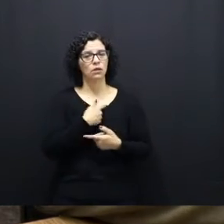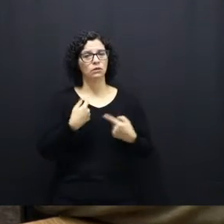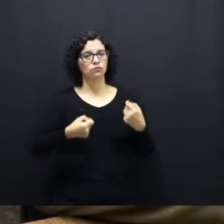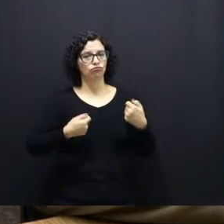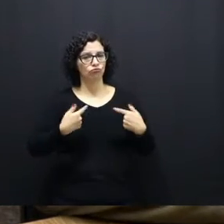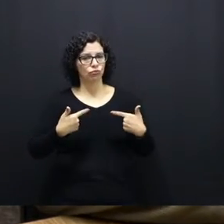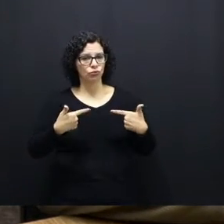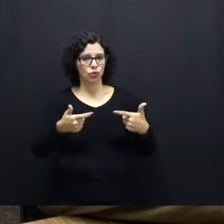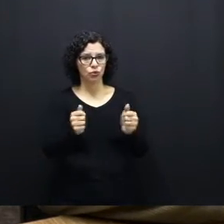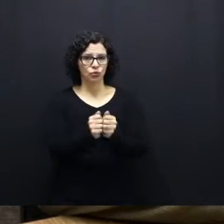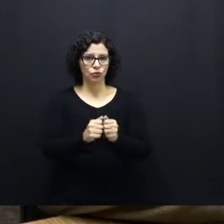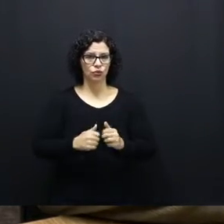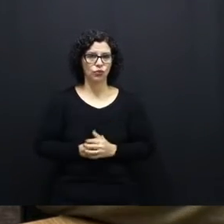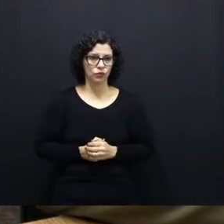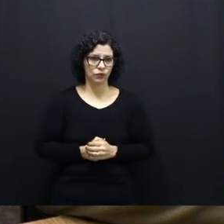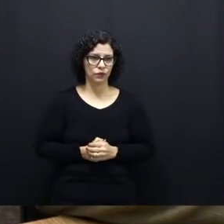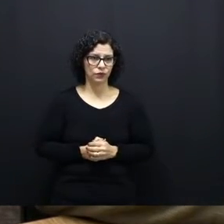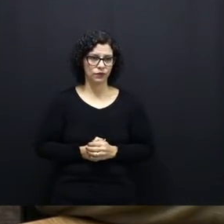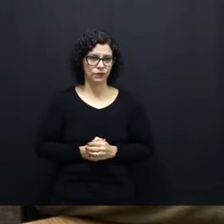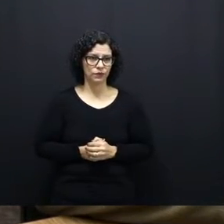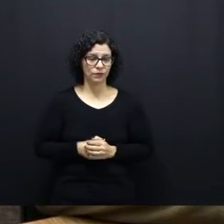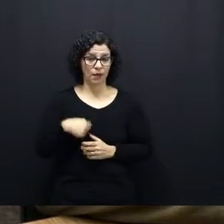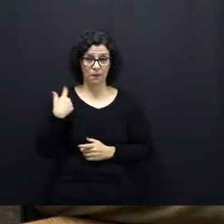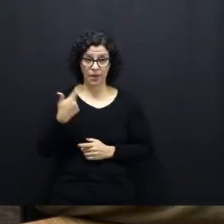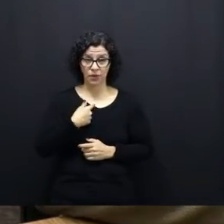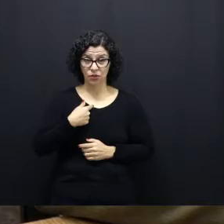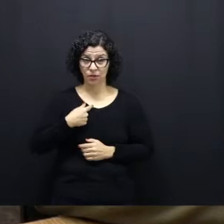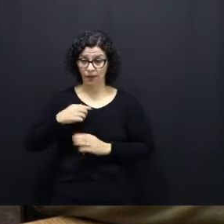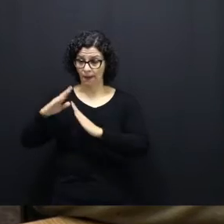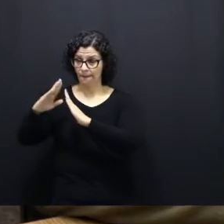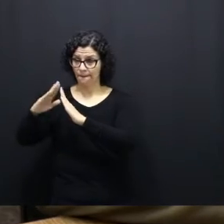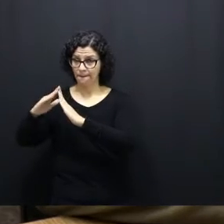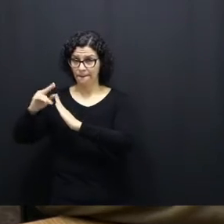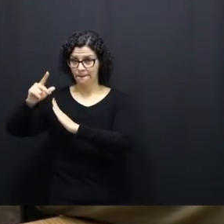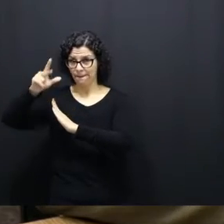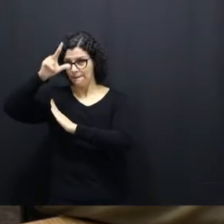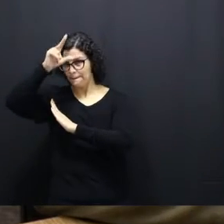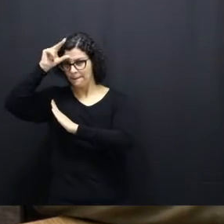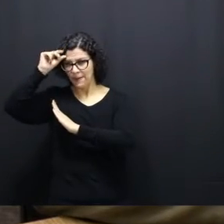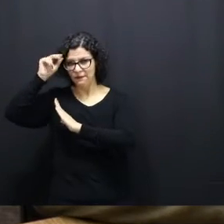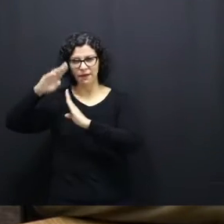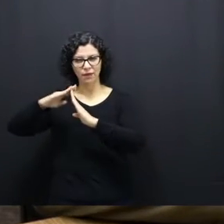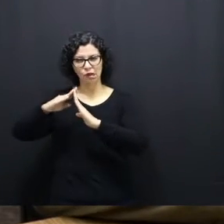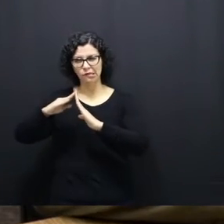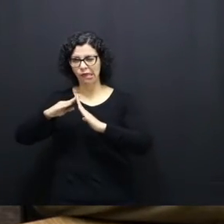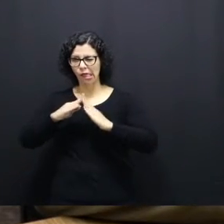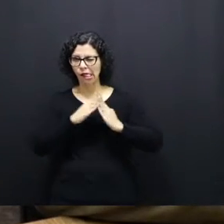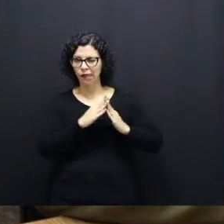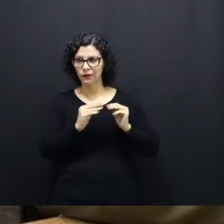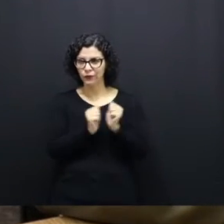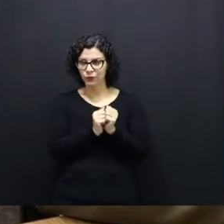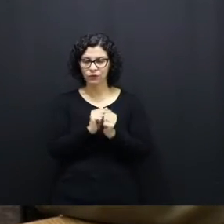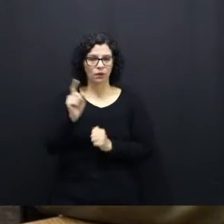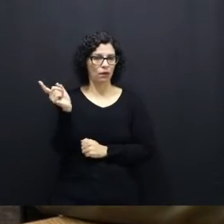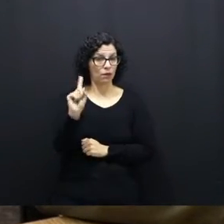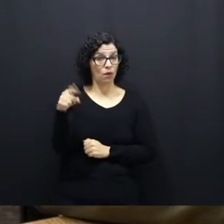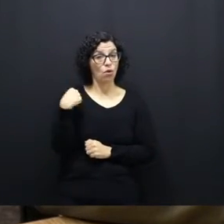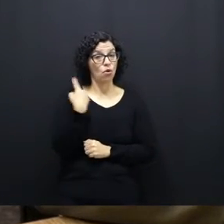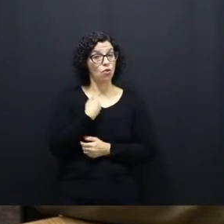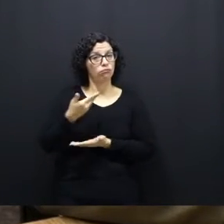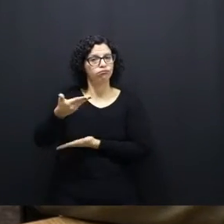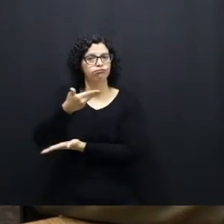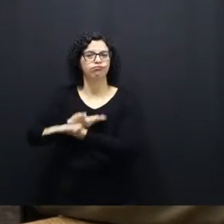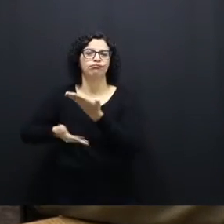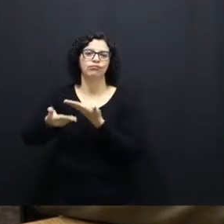tá brigando junto É mas não somos puxadinhos nós só queremos participar do processo político Por que política se faz